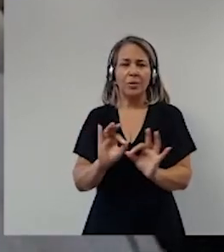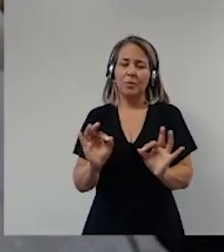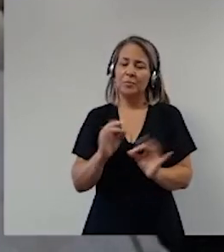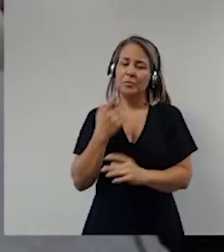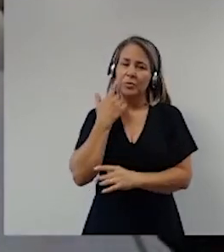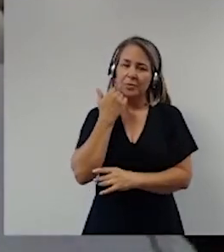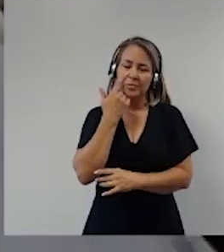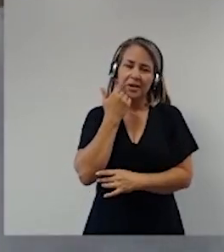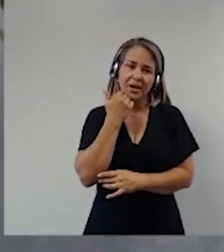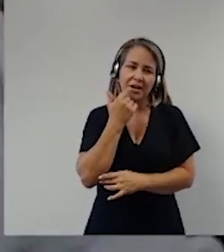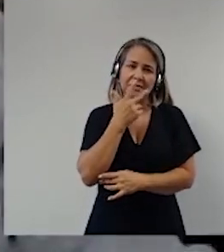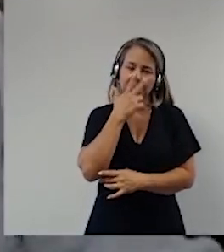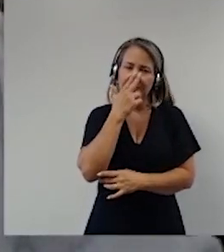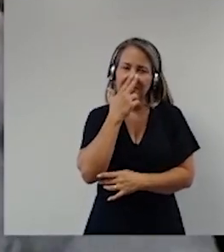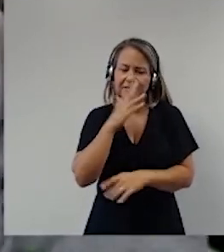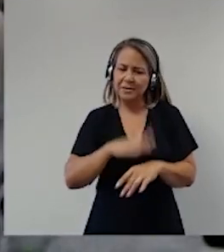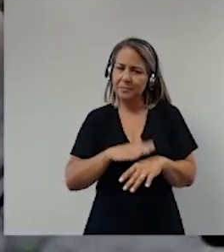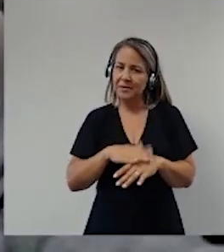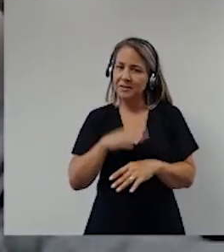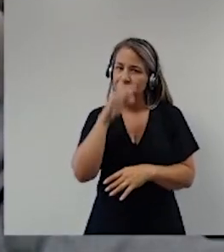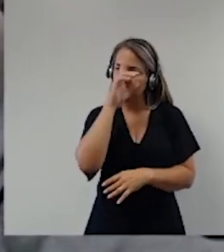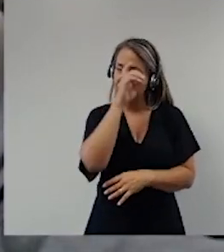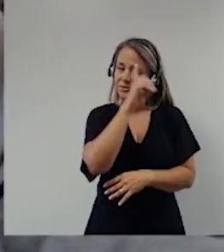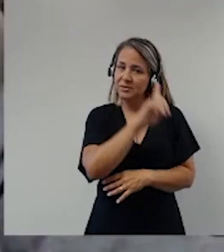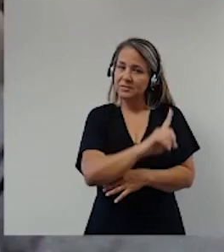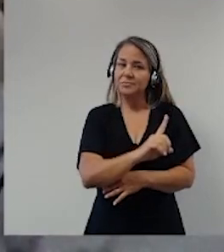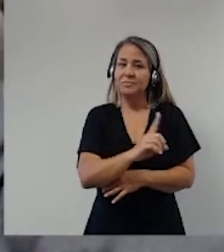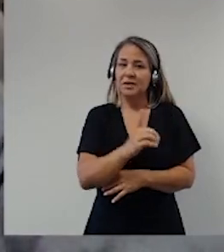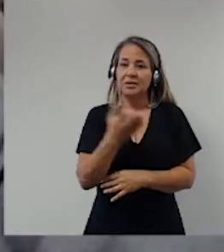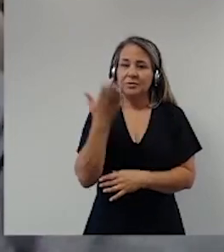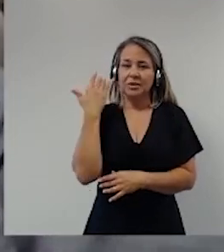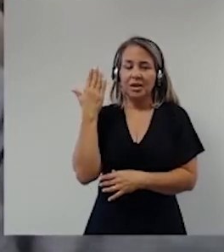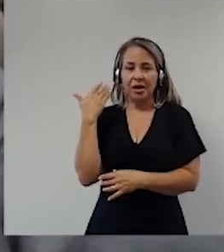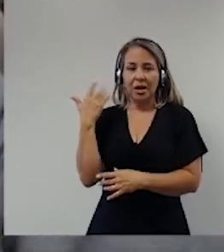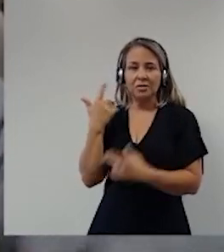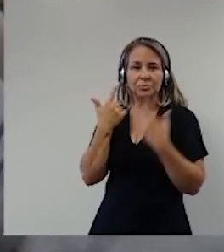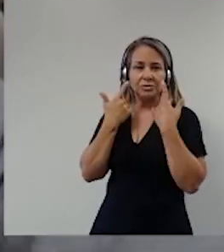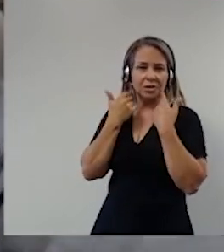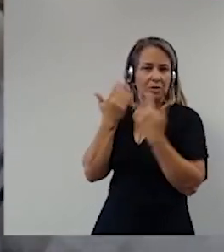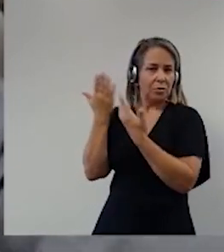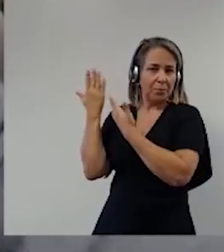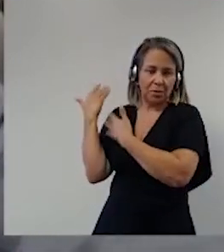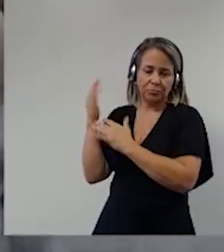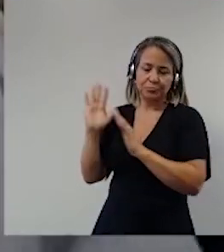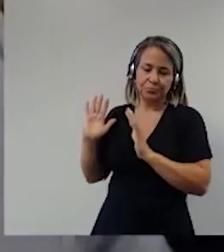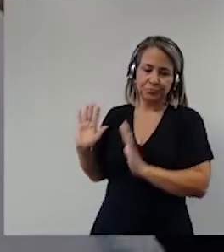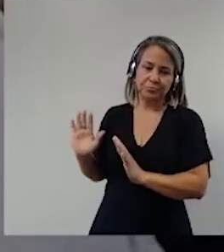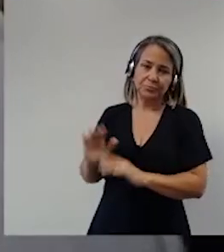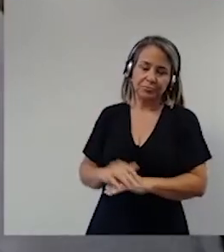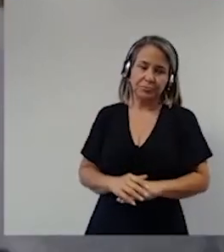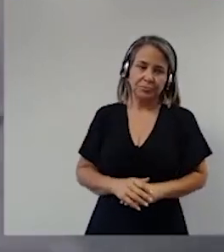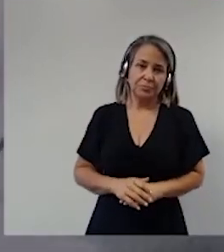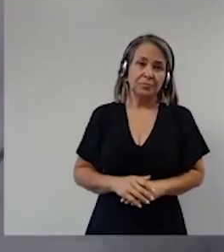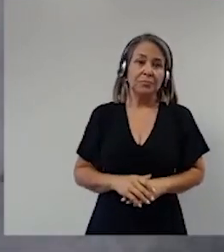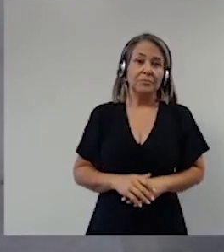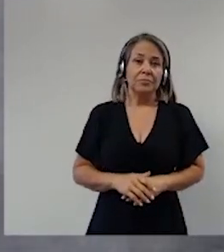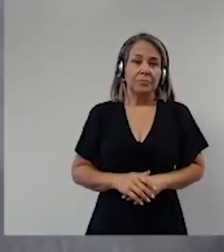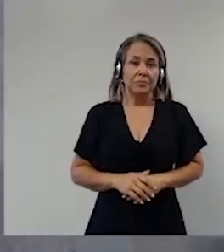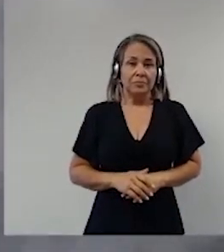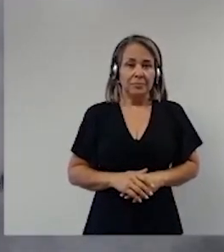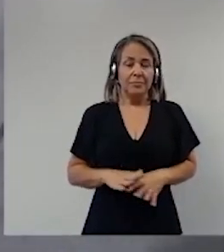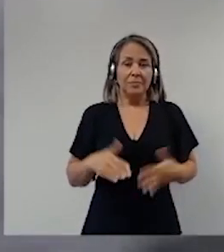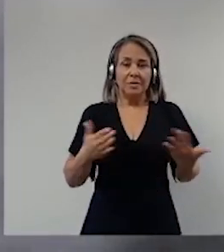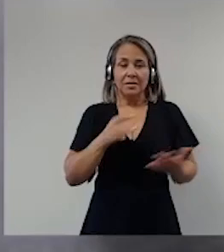um pouco mais difíceis do que em tempos de normalidade, né? Com relação